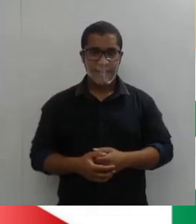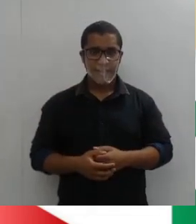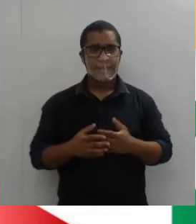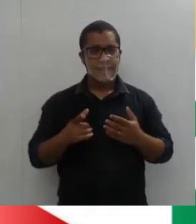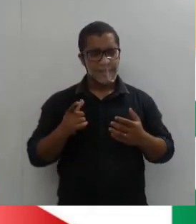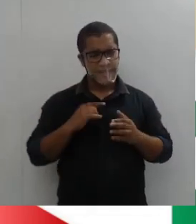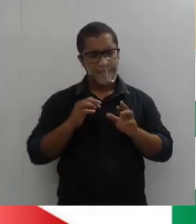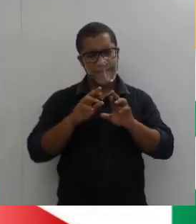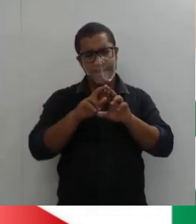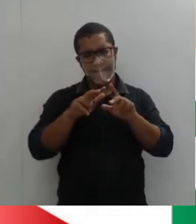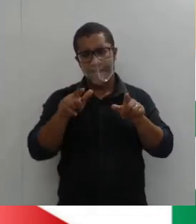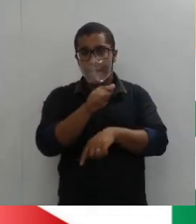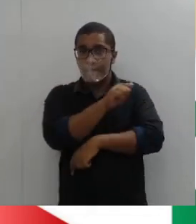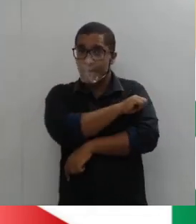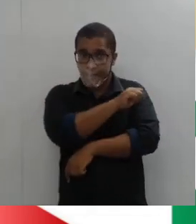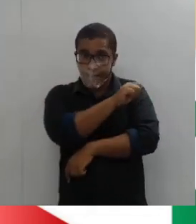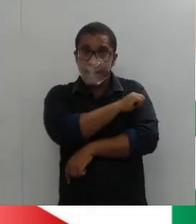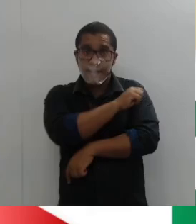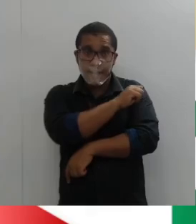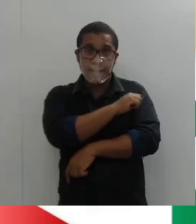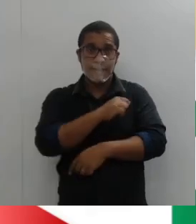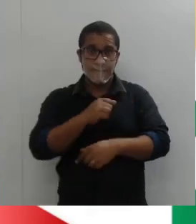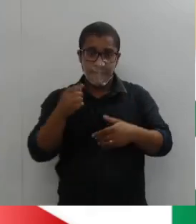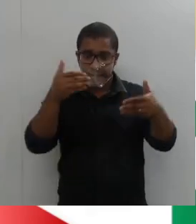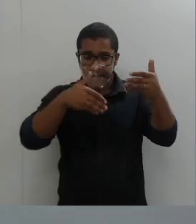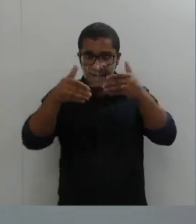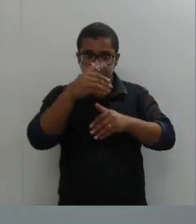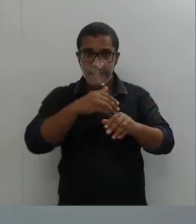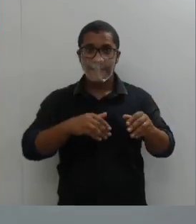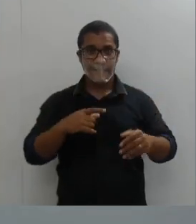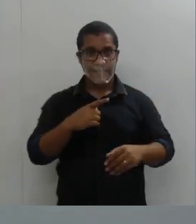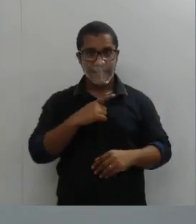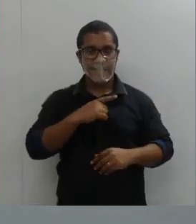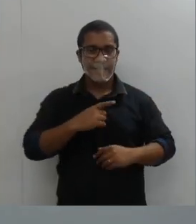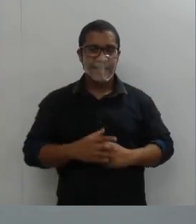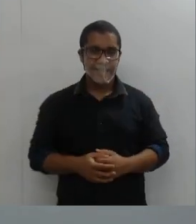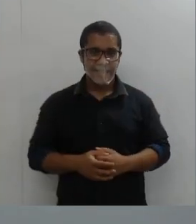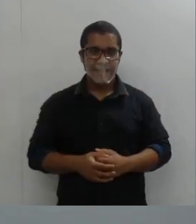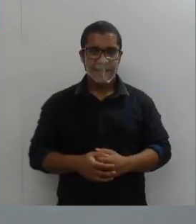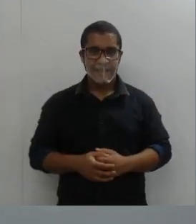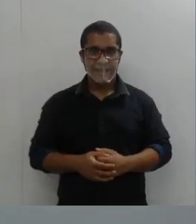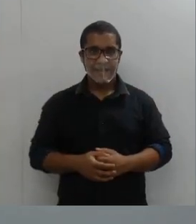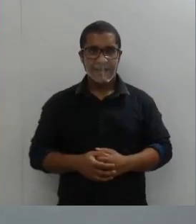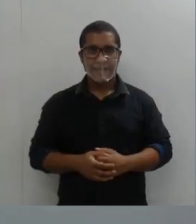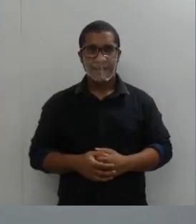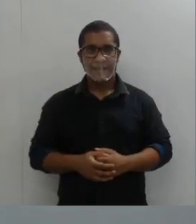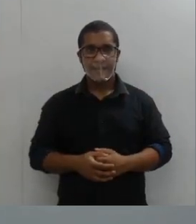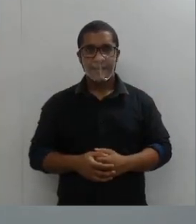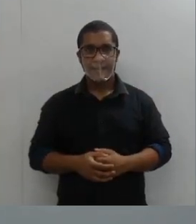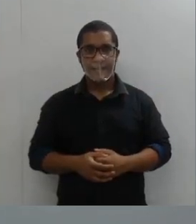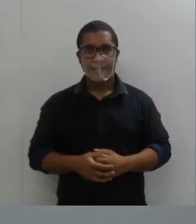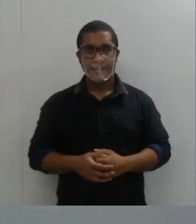com vários alunos da rede estadual participando, que foi bem legal.